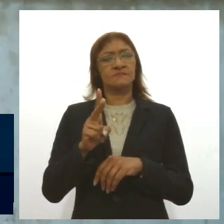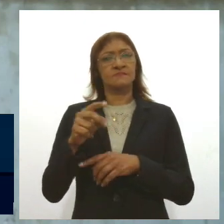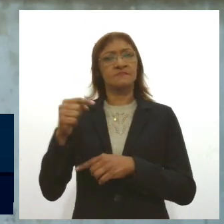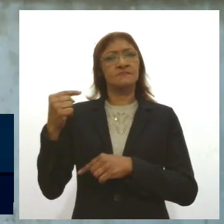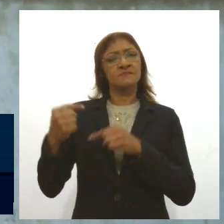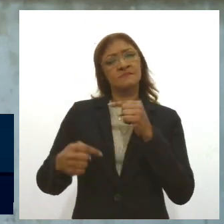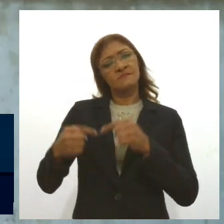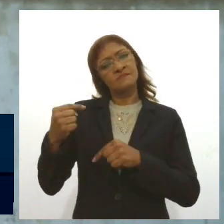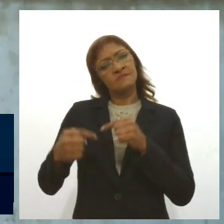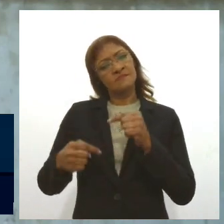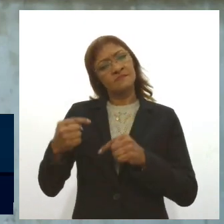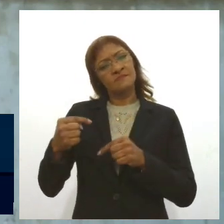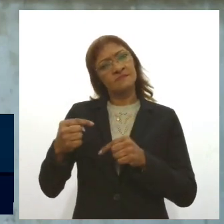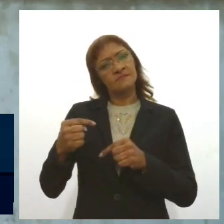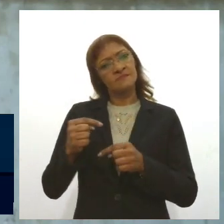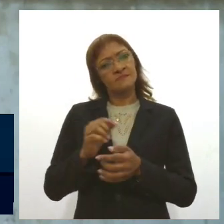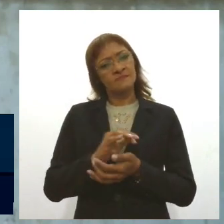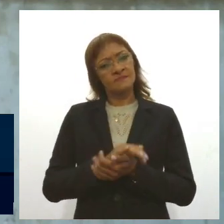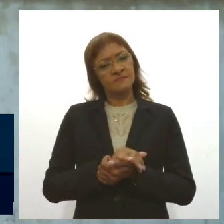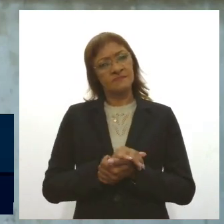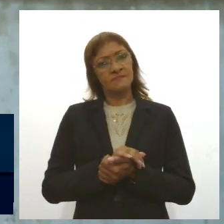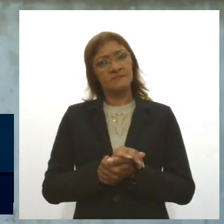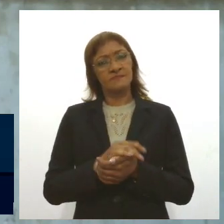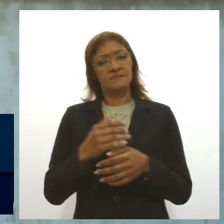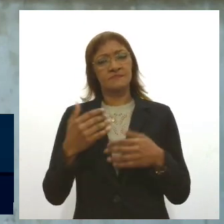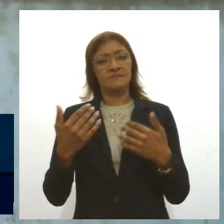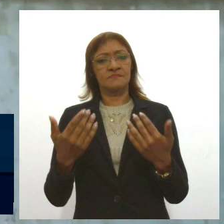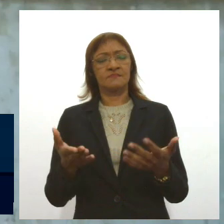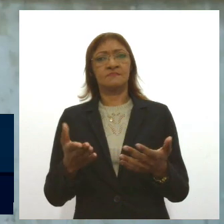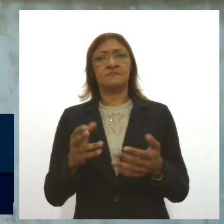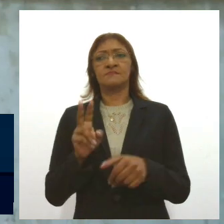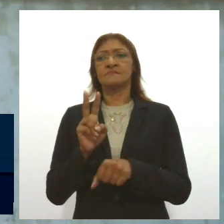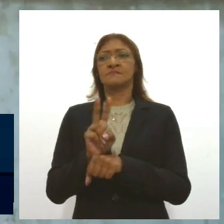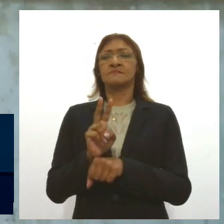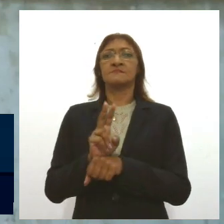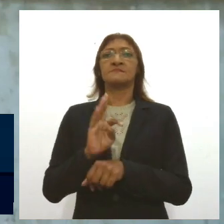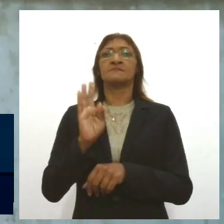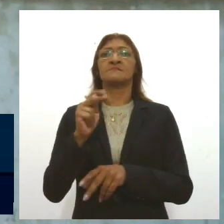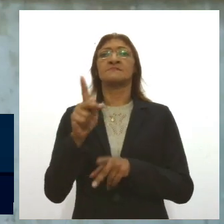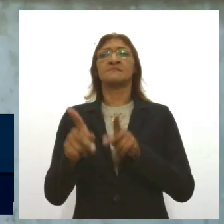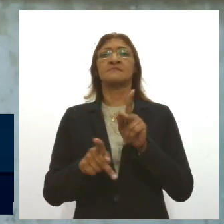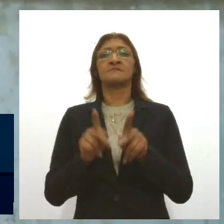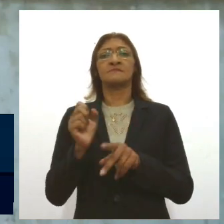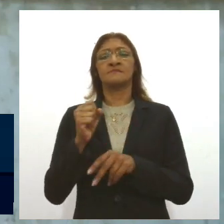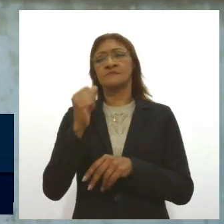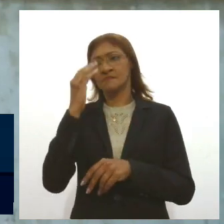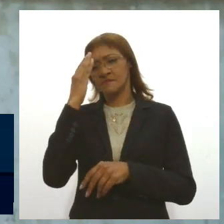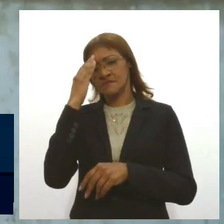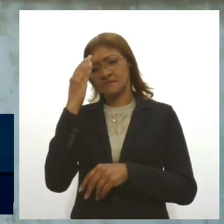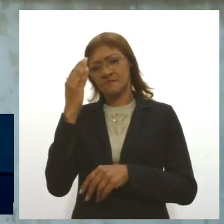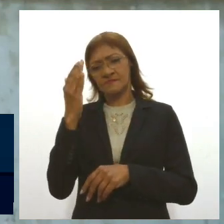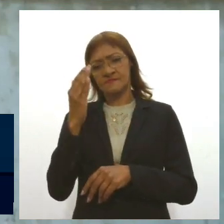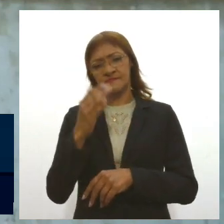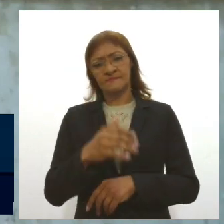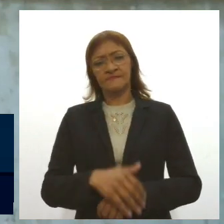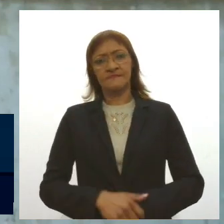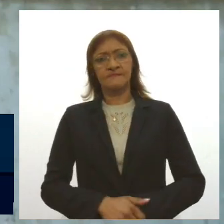política de recursos hídricos e meio ambiente tão necessária e tão desejada para todos os sergipanos. Muito obrigado.